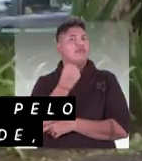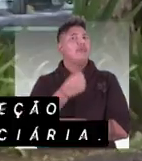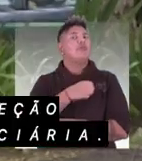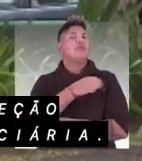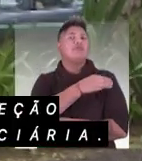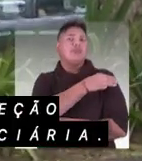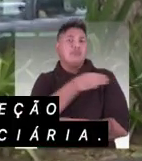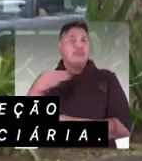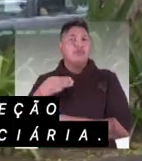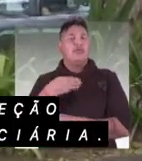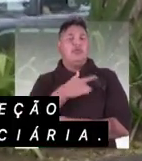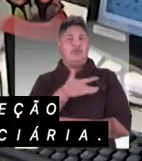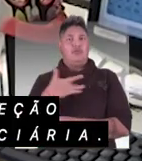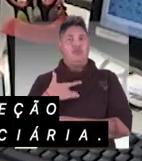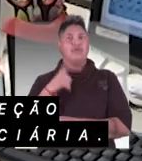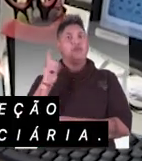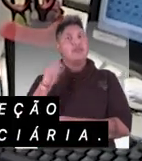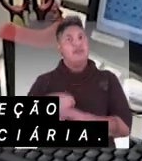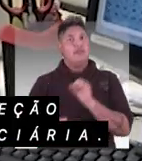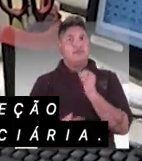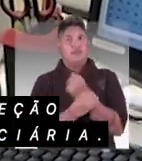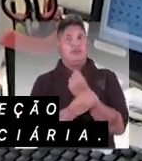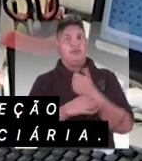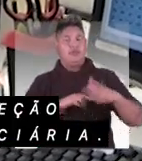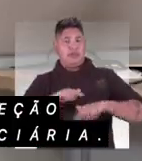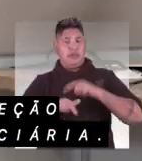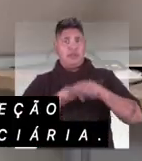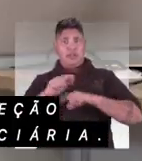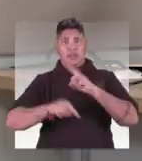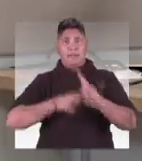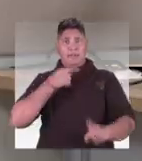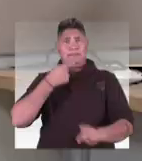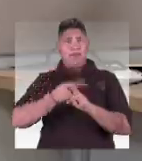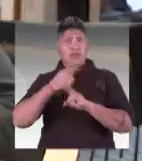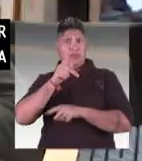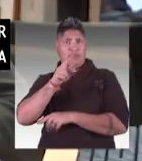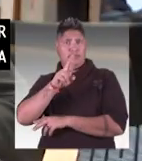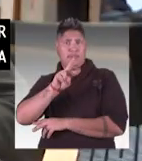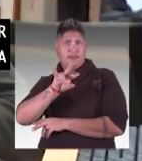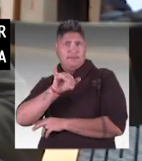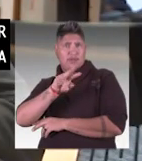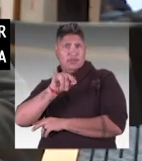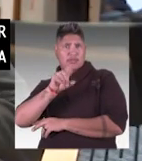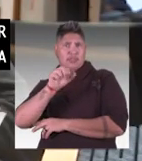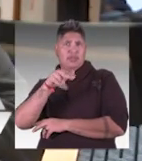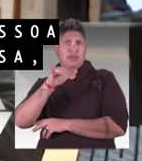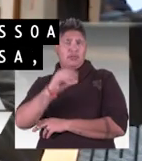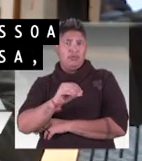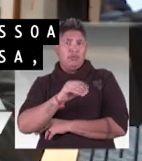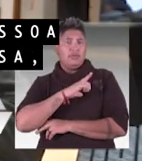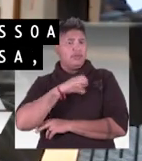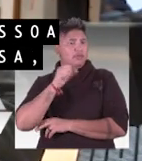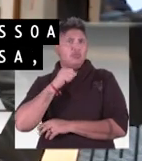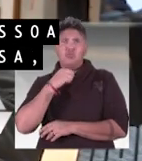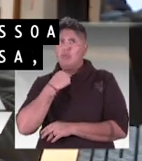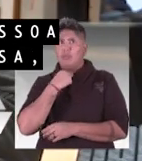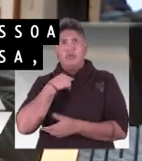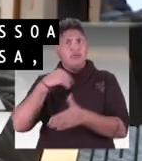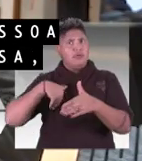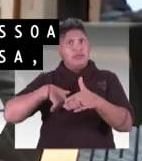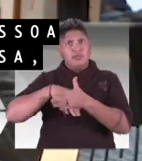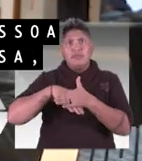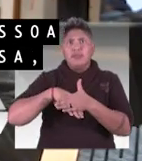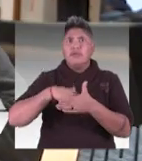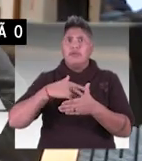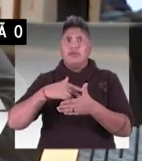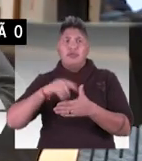Saúde, o que garante proteção trabalhista e previdenciária. A limitação no poder potestativo de demissão dessa pessoa do